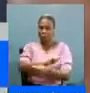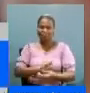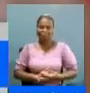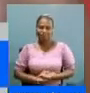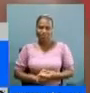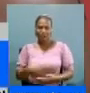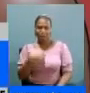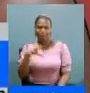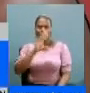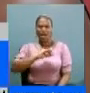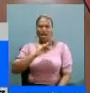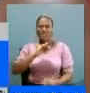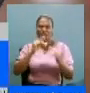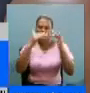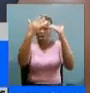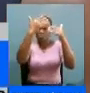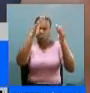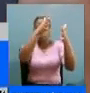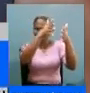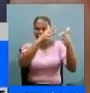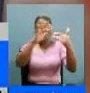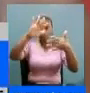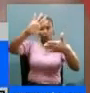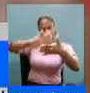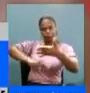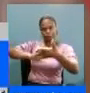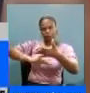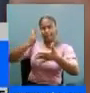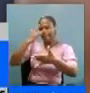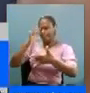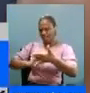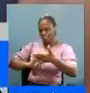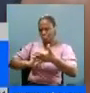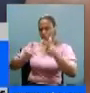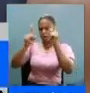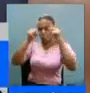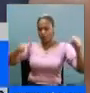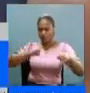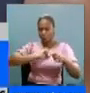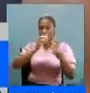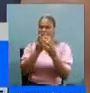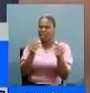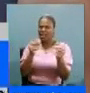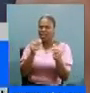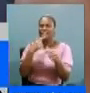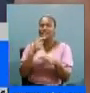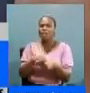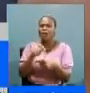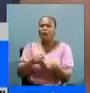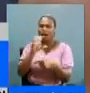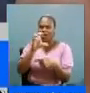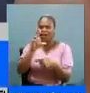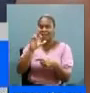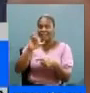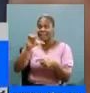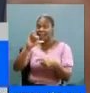usa mais é fundo preto. Na maioria de minhas quadros, fundo é preto. Então usa material tinta acrílica, e